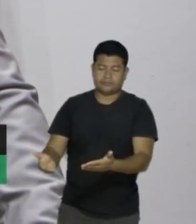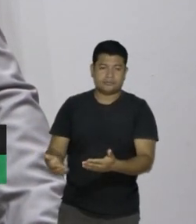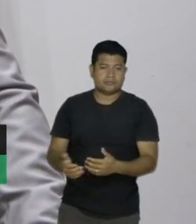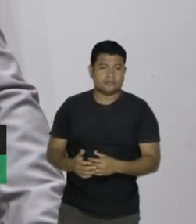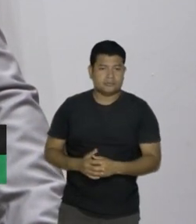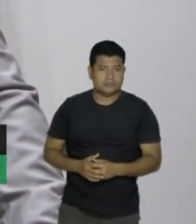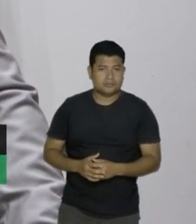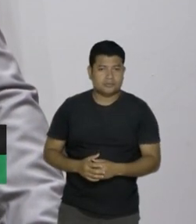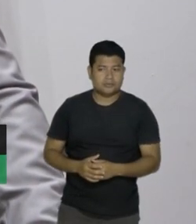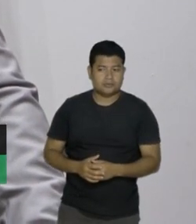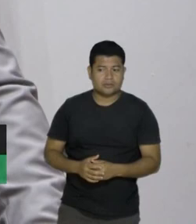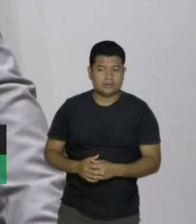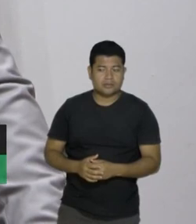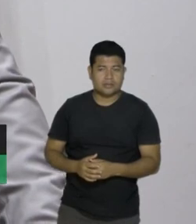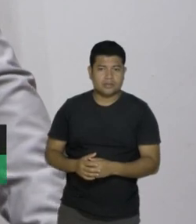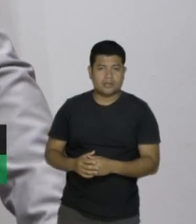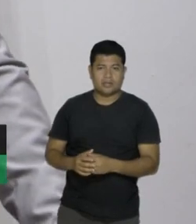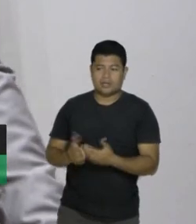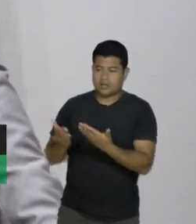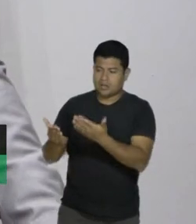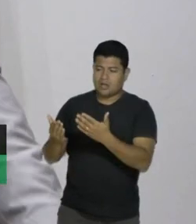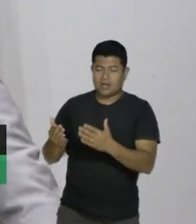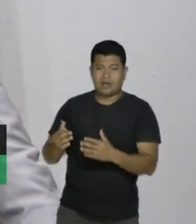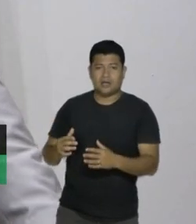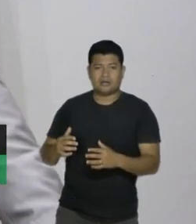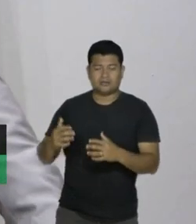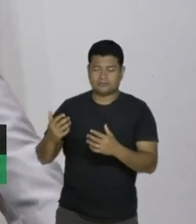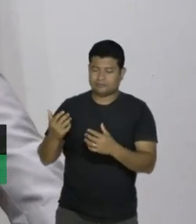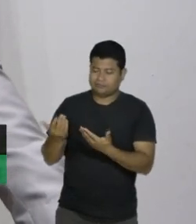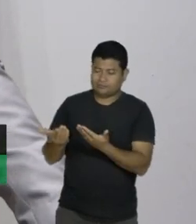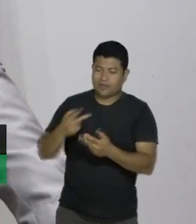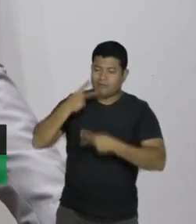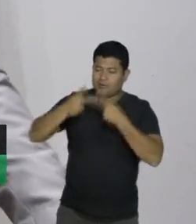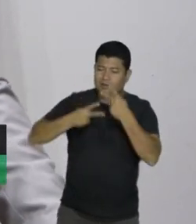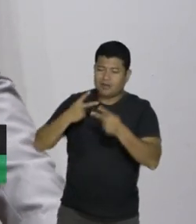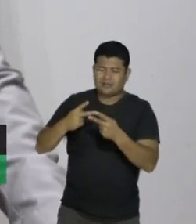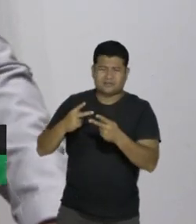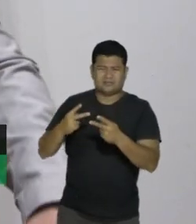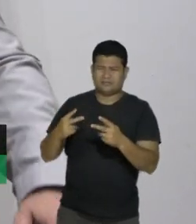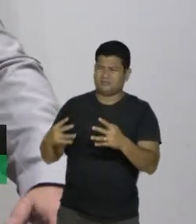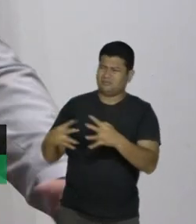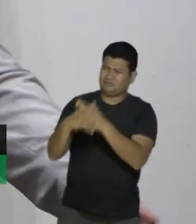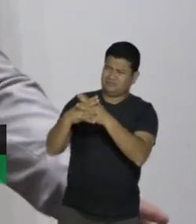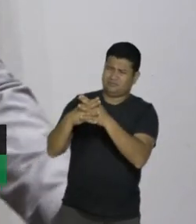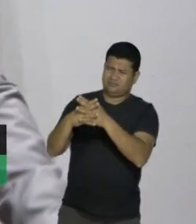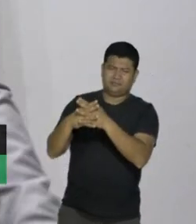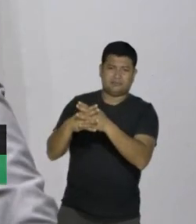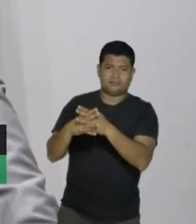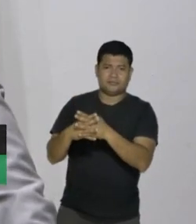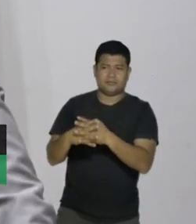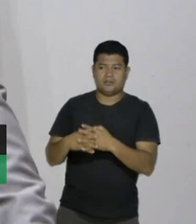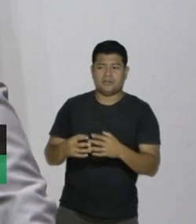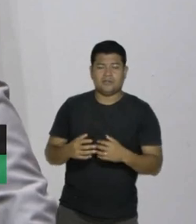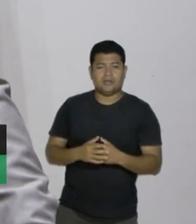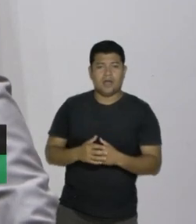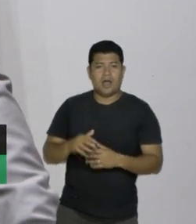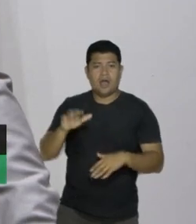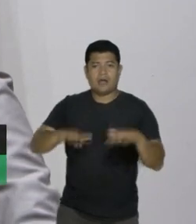gente que é confuso difuso no falar enquanto a dificuldade em expressar parece que sofre de dislexia